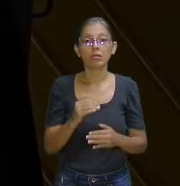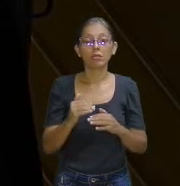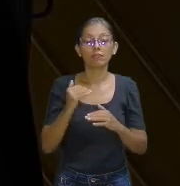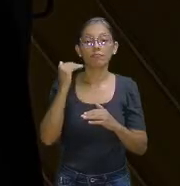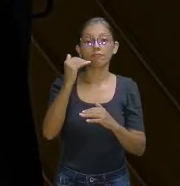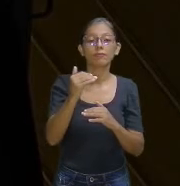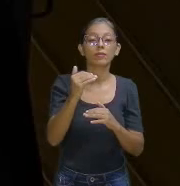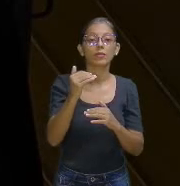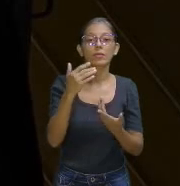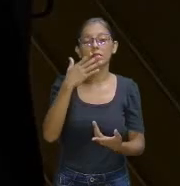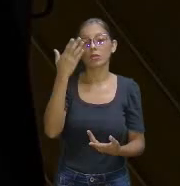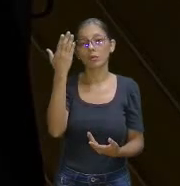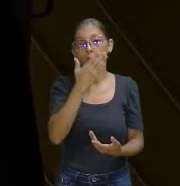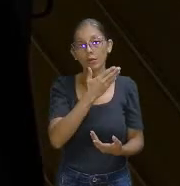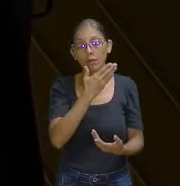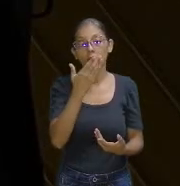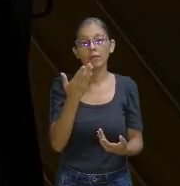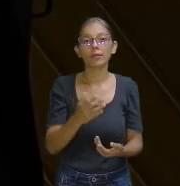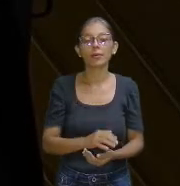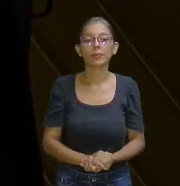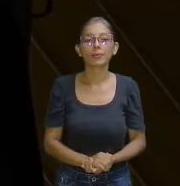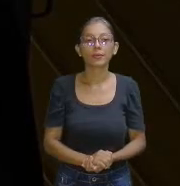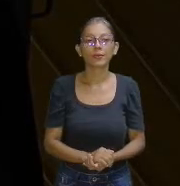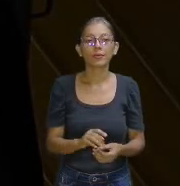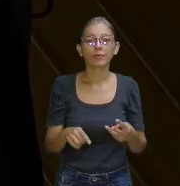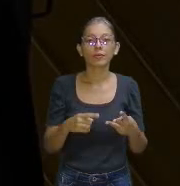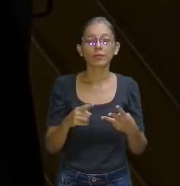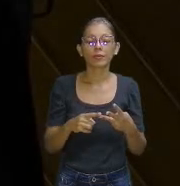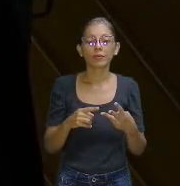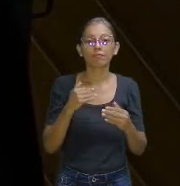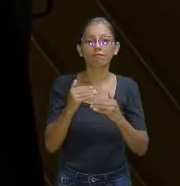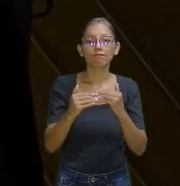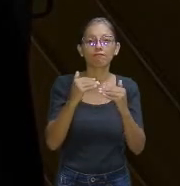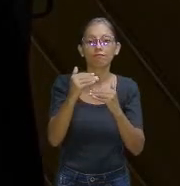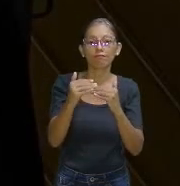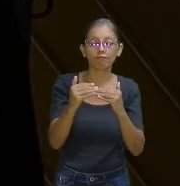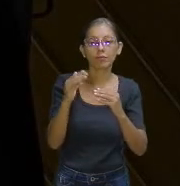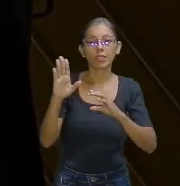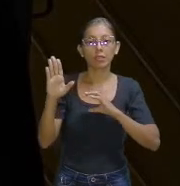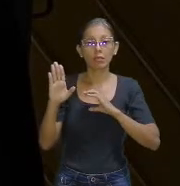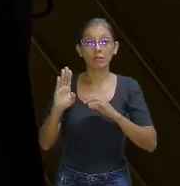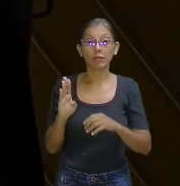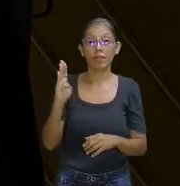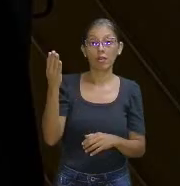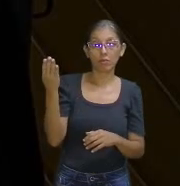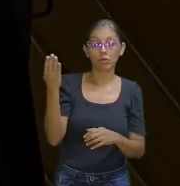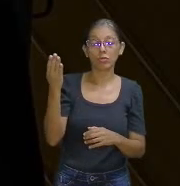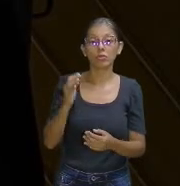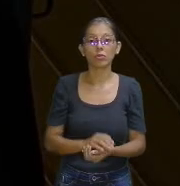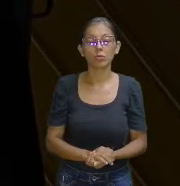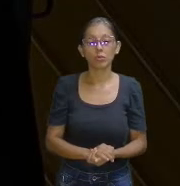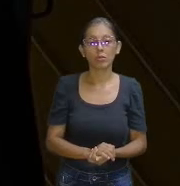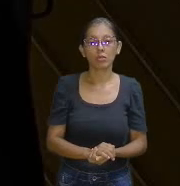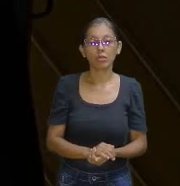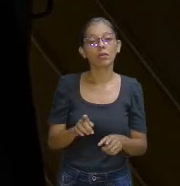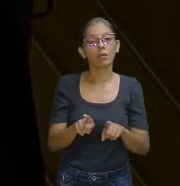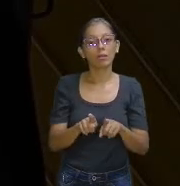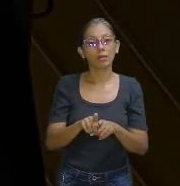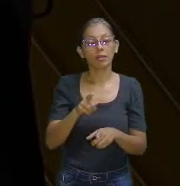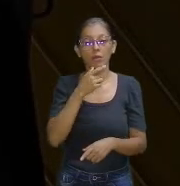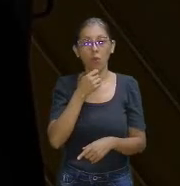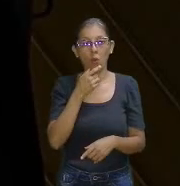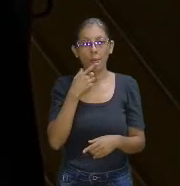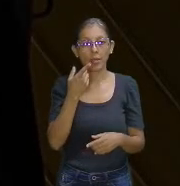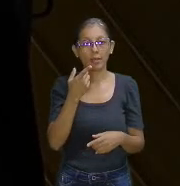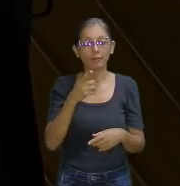em conteste prevista na súmula. 3. Desempenho semelhante entre candidatas fictícias e candidatos homens não afasta a